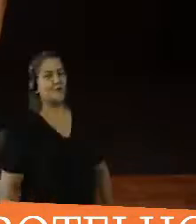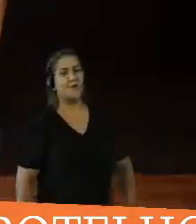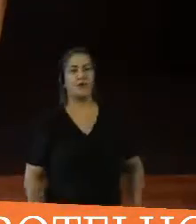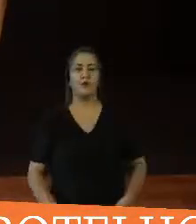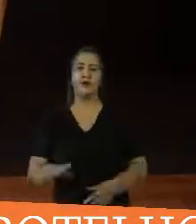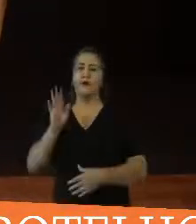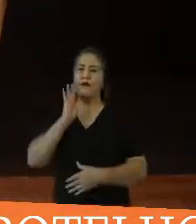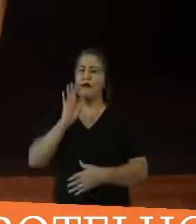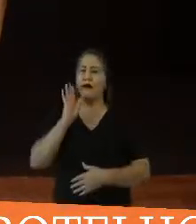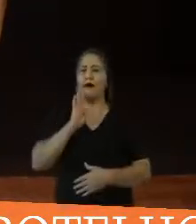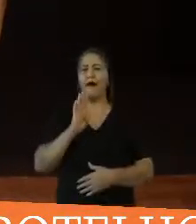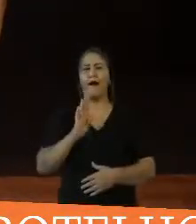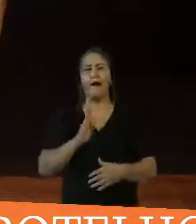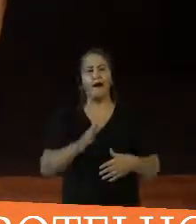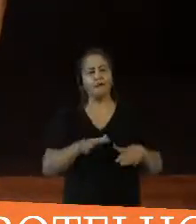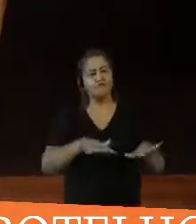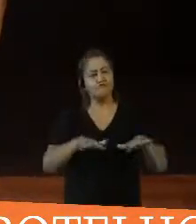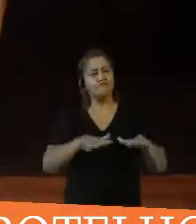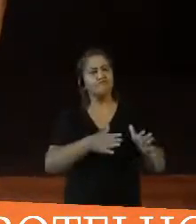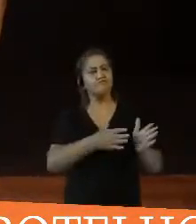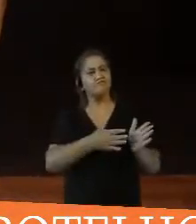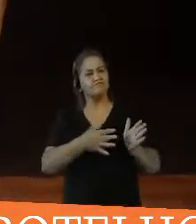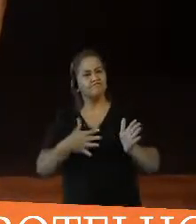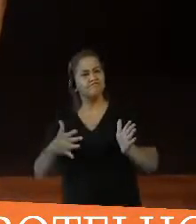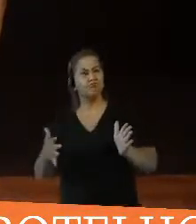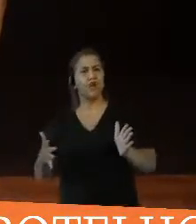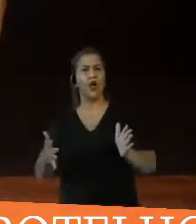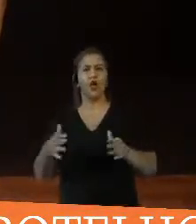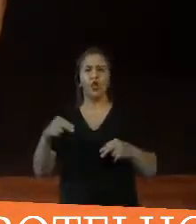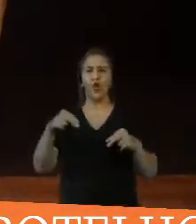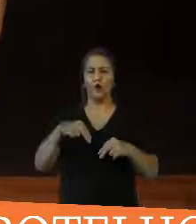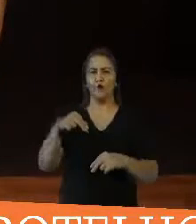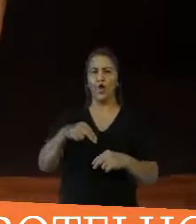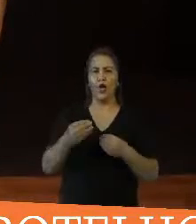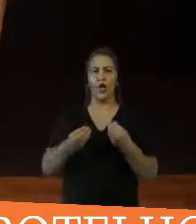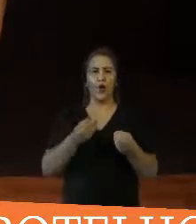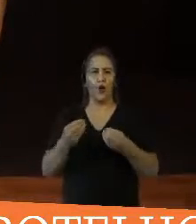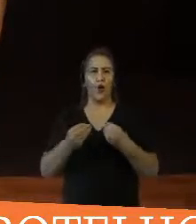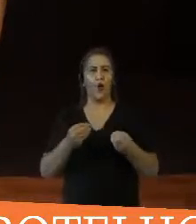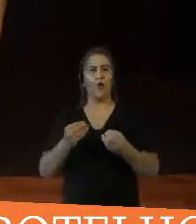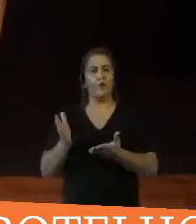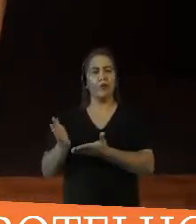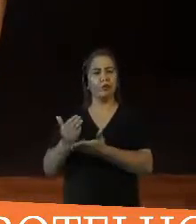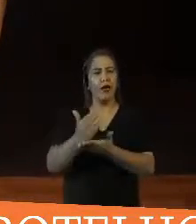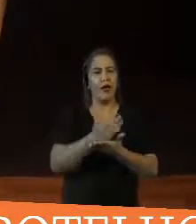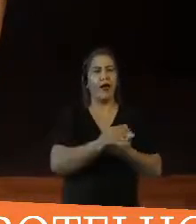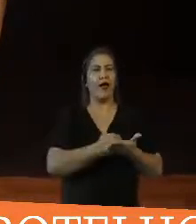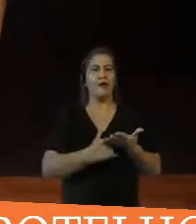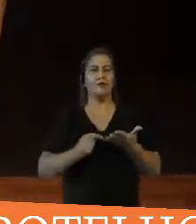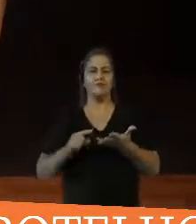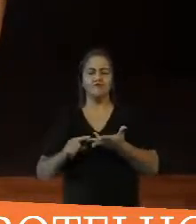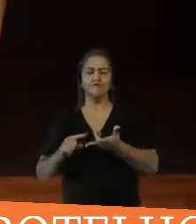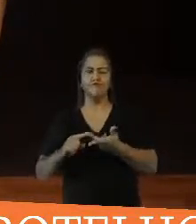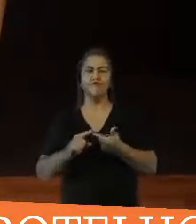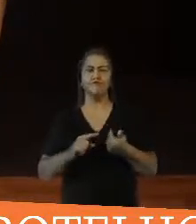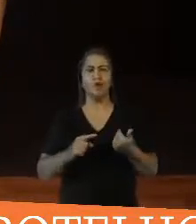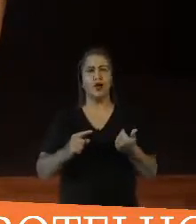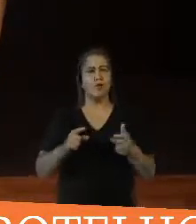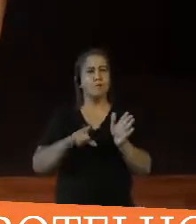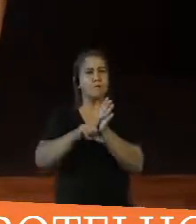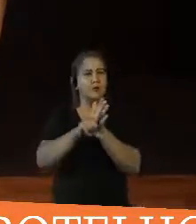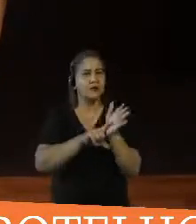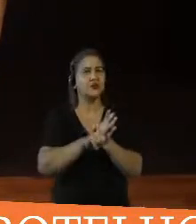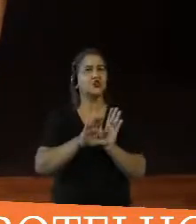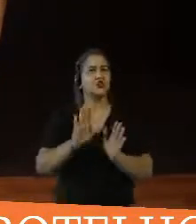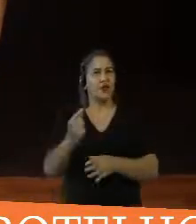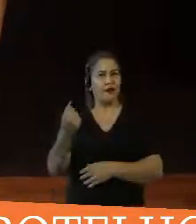gente conseguiu construir uma radionovela a partir daqueles dados que a gente tinha relacionados com a pesquisa que a